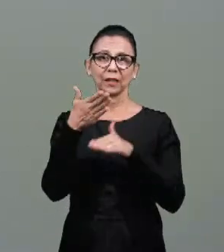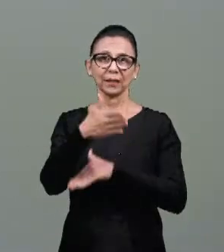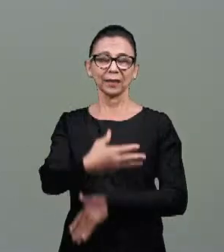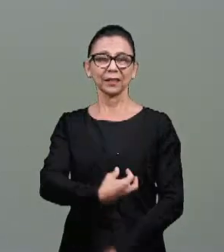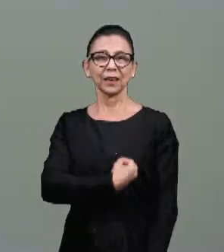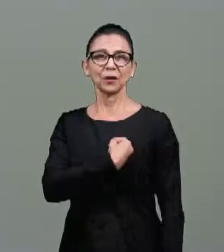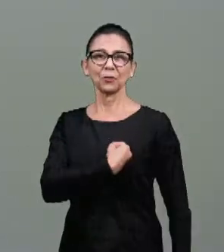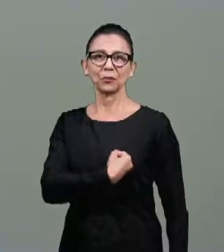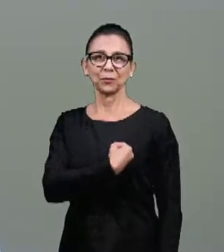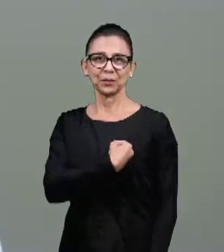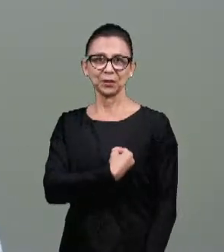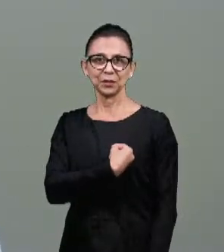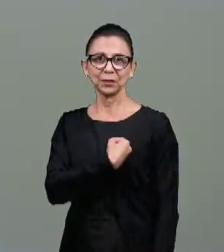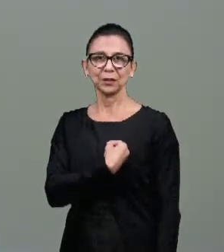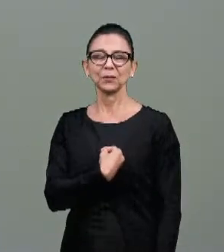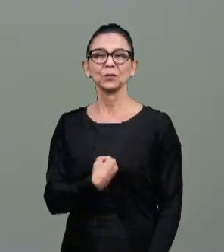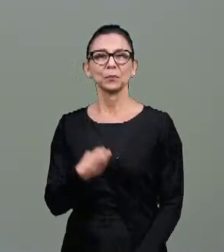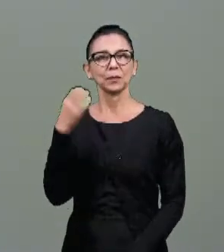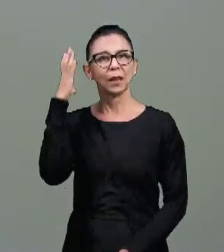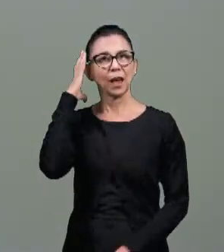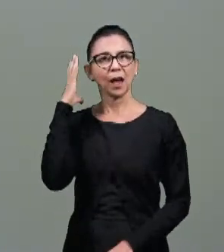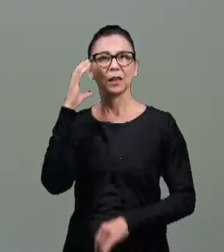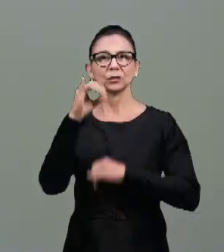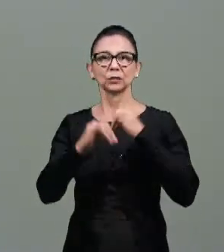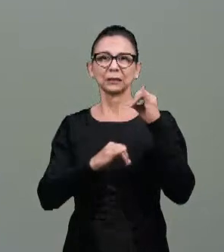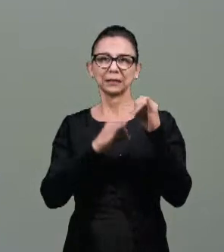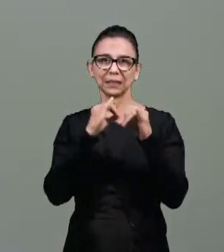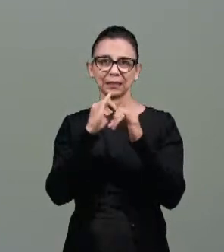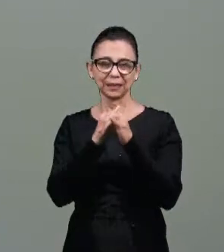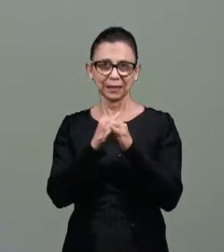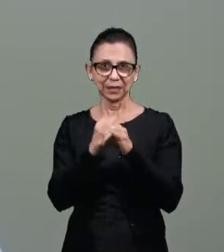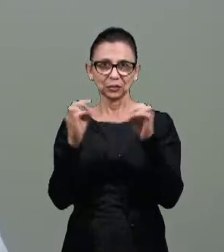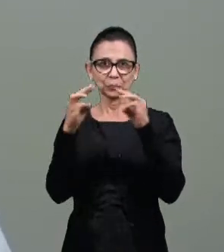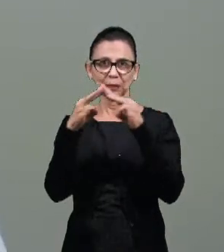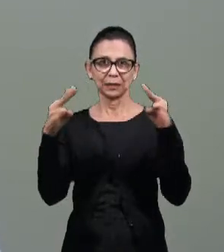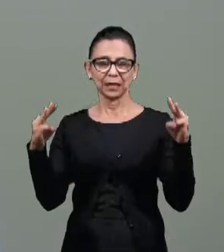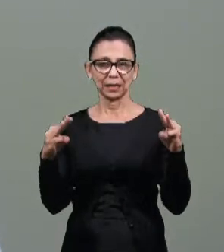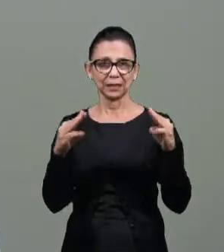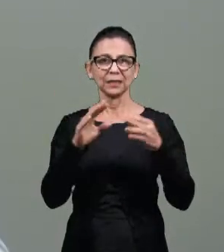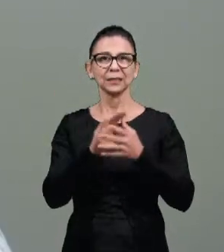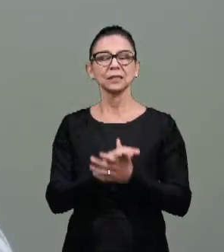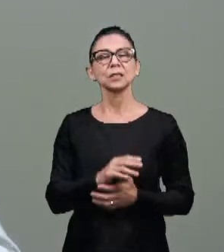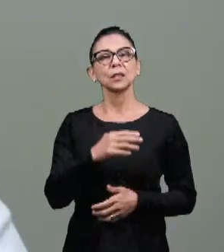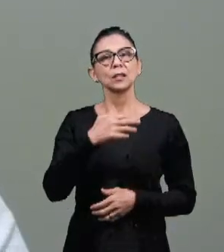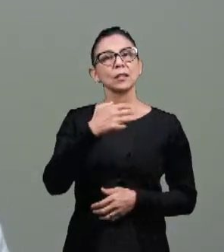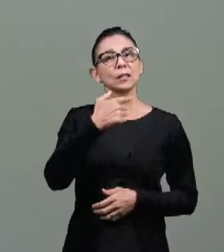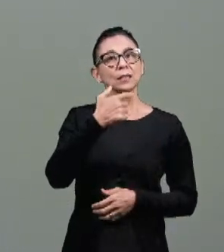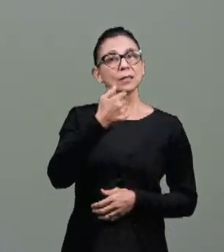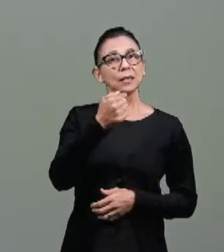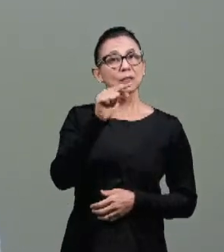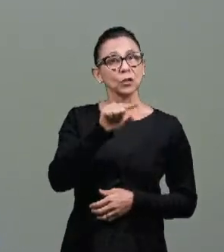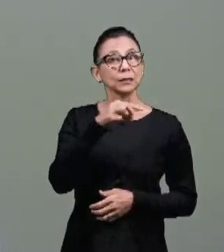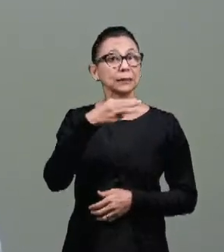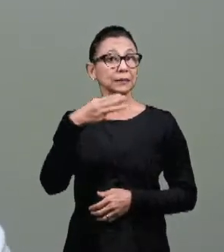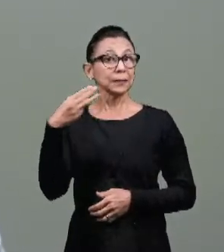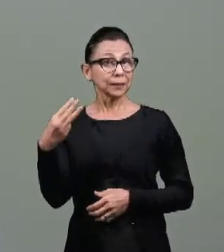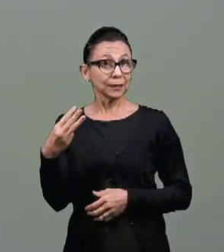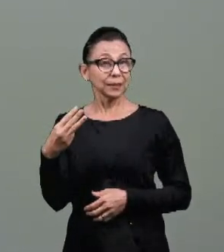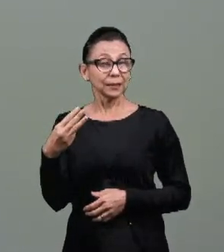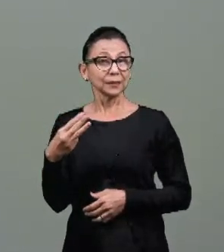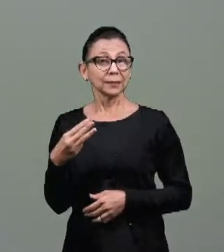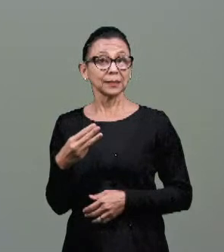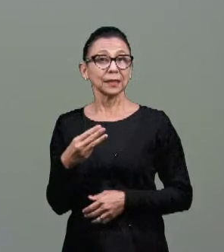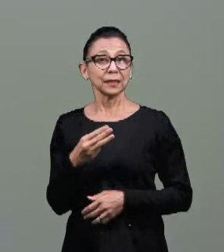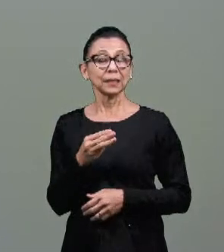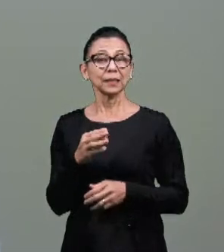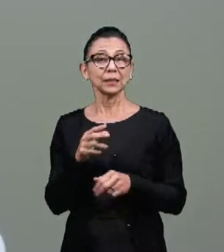vivo pela Rádio TV Web Manaim. São 19 horas mais 33 minutos, horário de Brasília. Você que nos acompanha a partir de